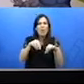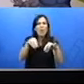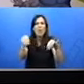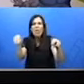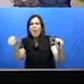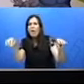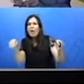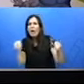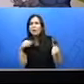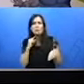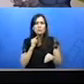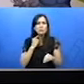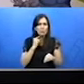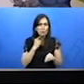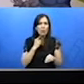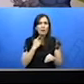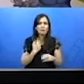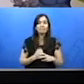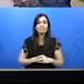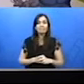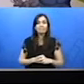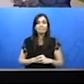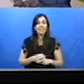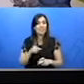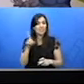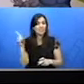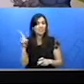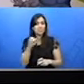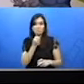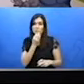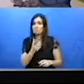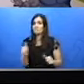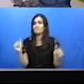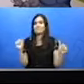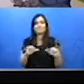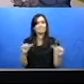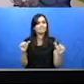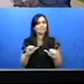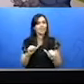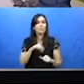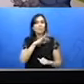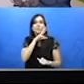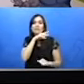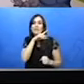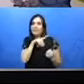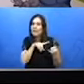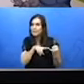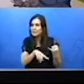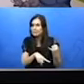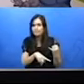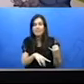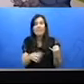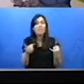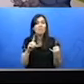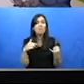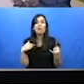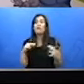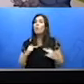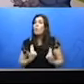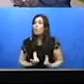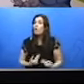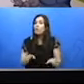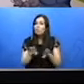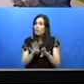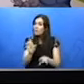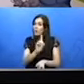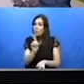paisagem, quanta poluição. E isso não faz bem para os nossos animais marinhos e nem para nós seres